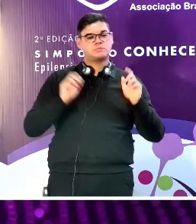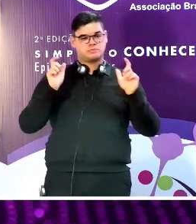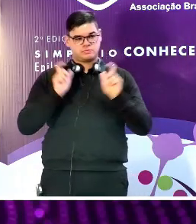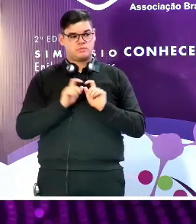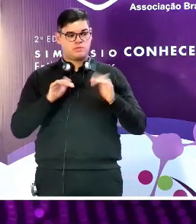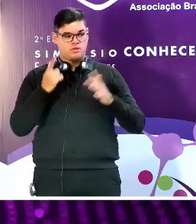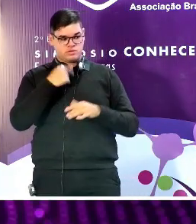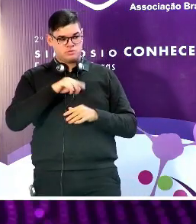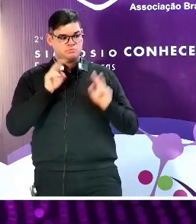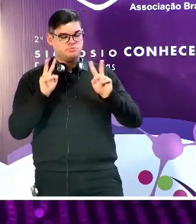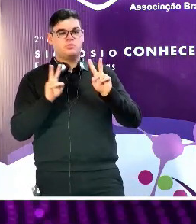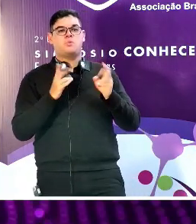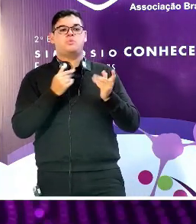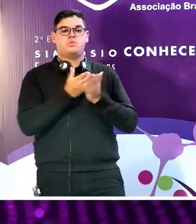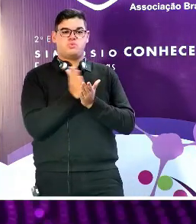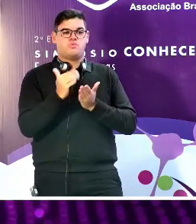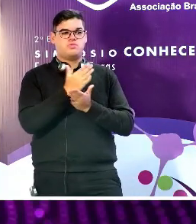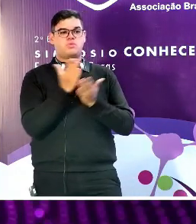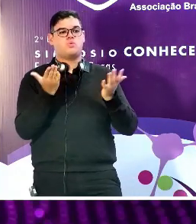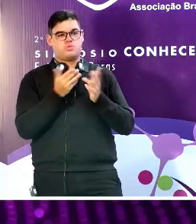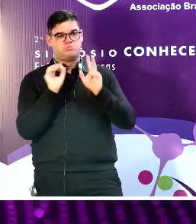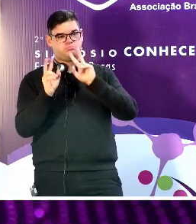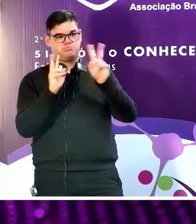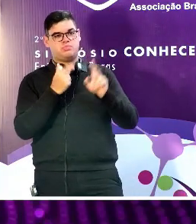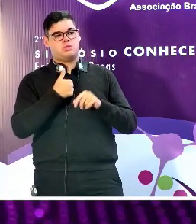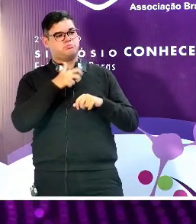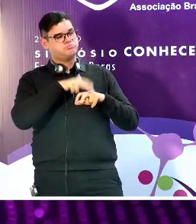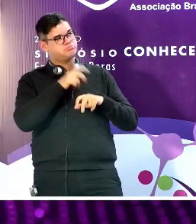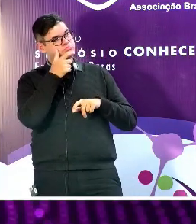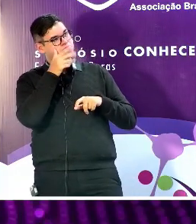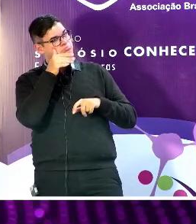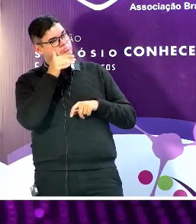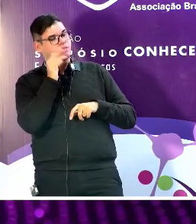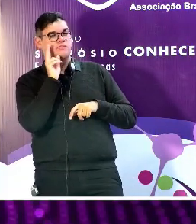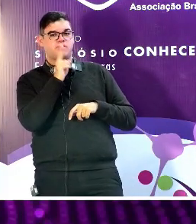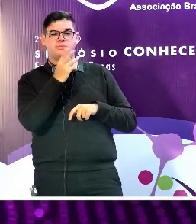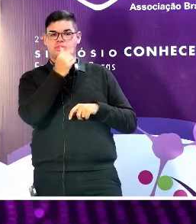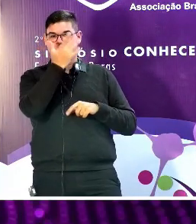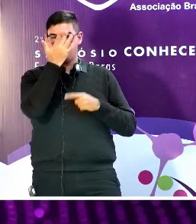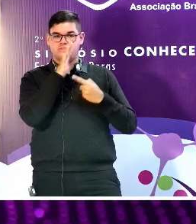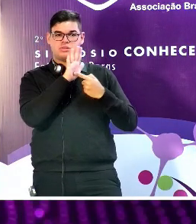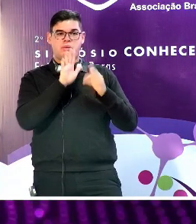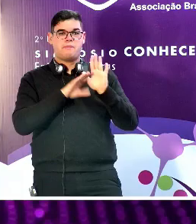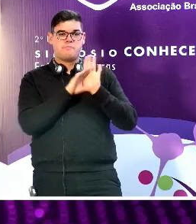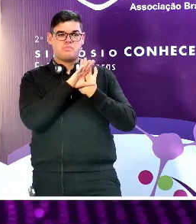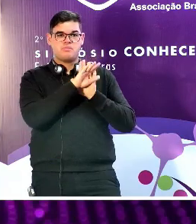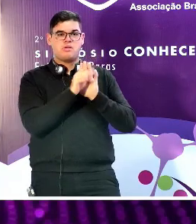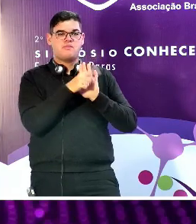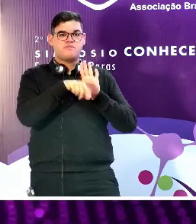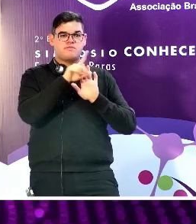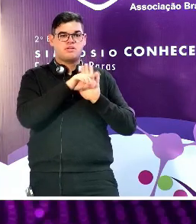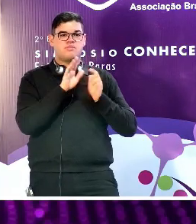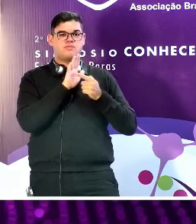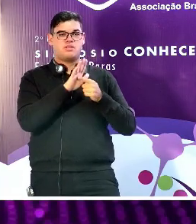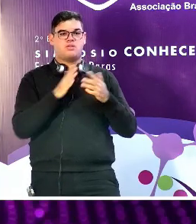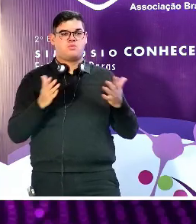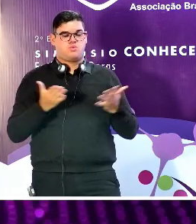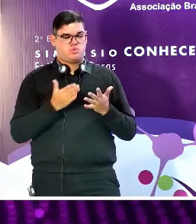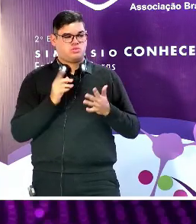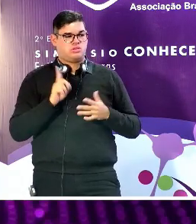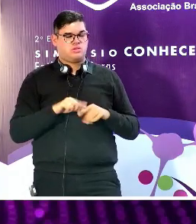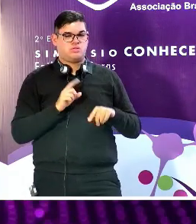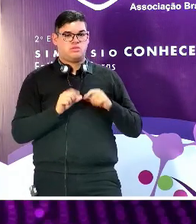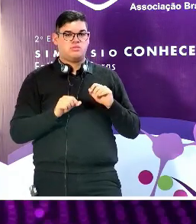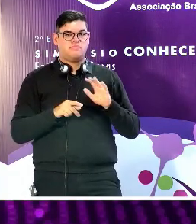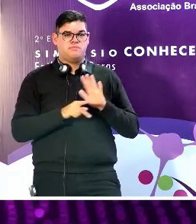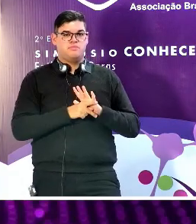vocês já viram muitas curvas hoje, que eu vi, né? Essas curvas de dose-resposta, mas aqui é do